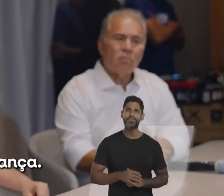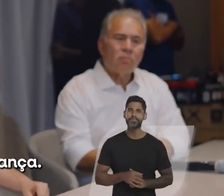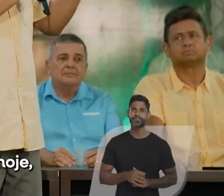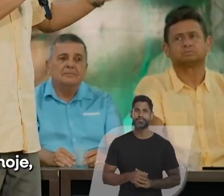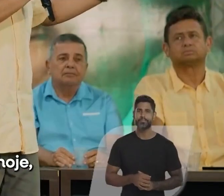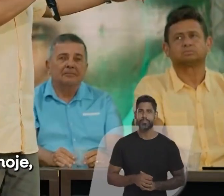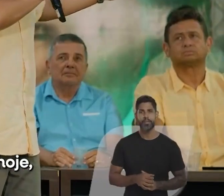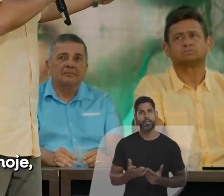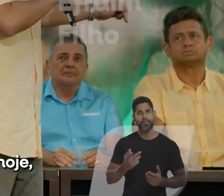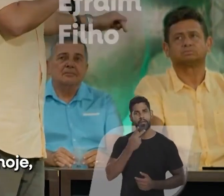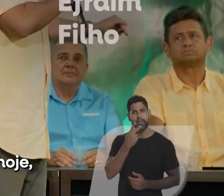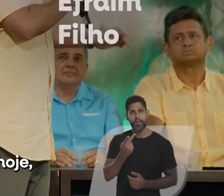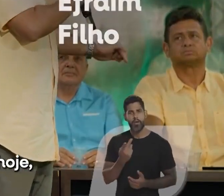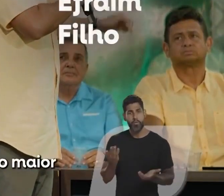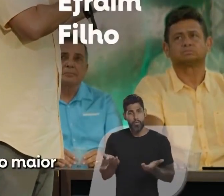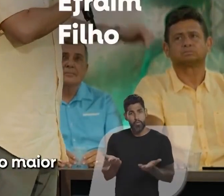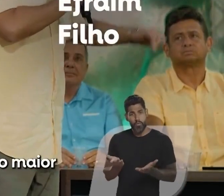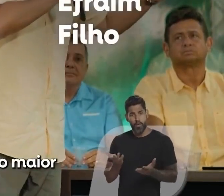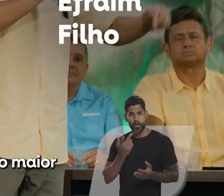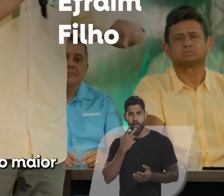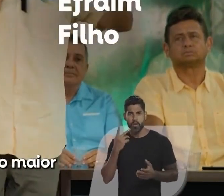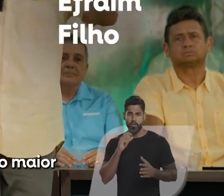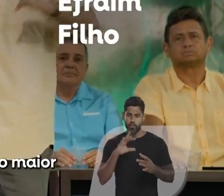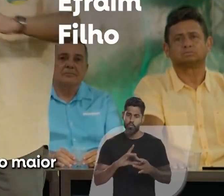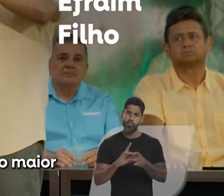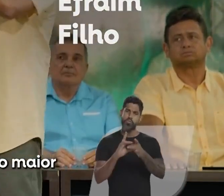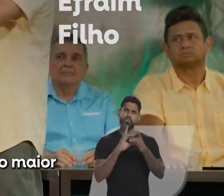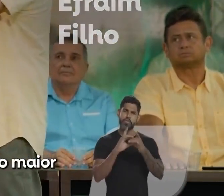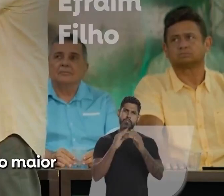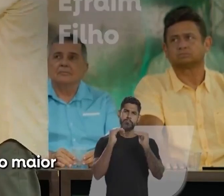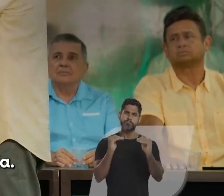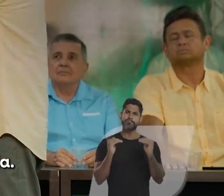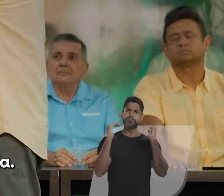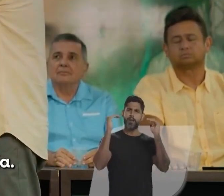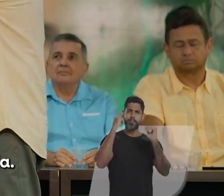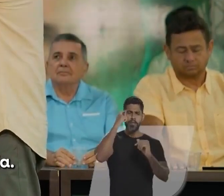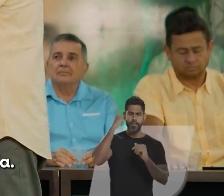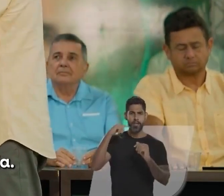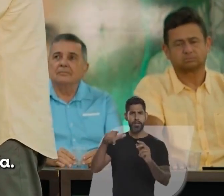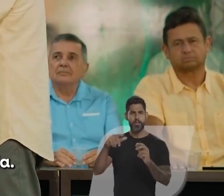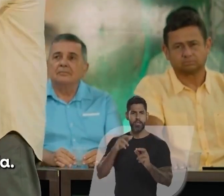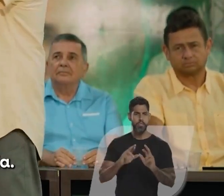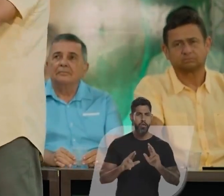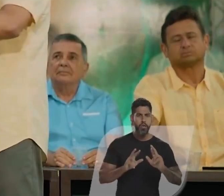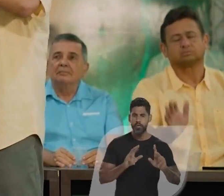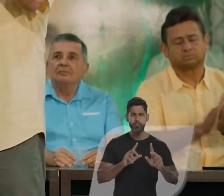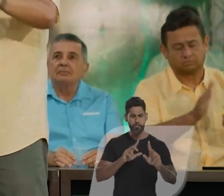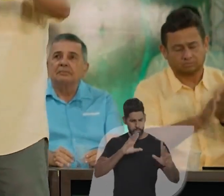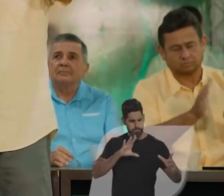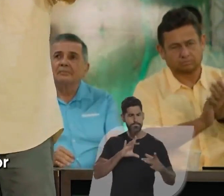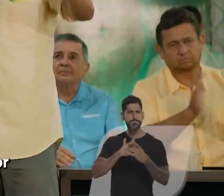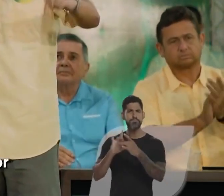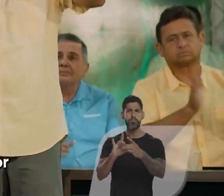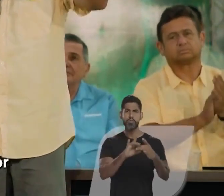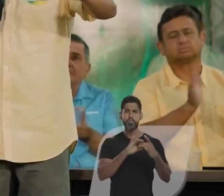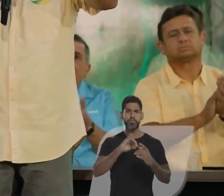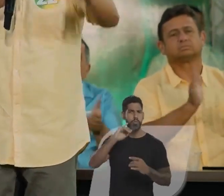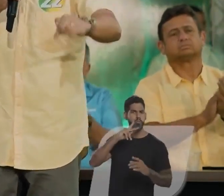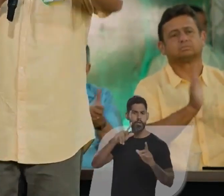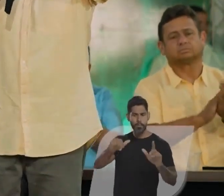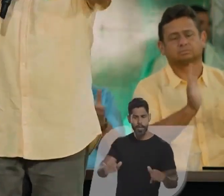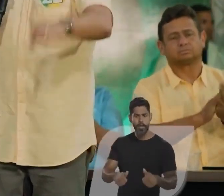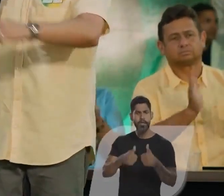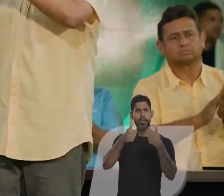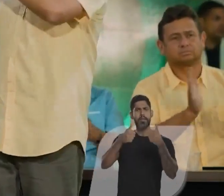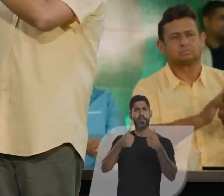esperança. E o que eu posso dizer aqui hoje é que aquilo que nos une é muito maior que o que nos diferencia. E o que nos une é uma João Pessoa